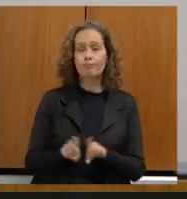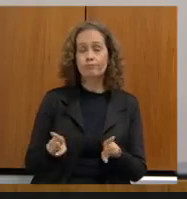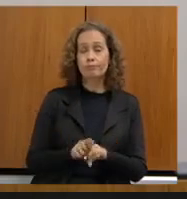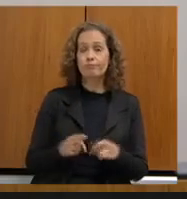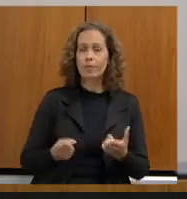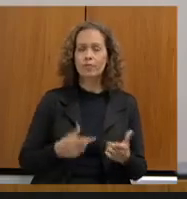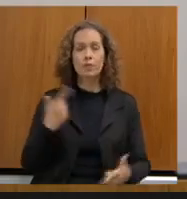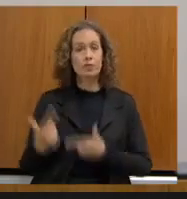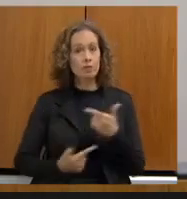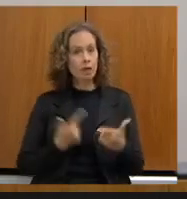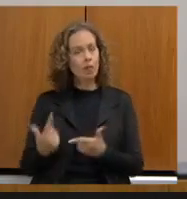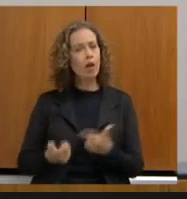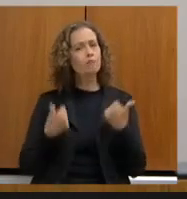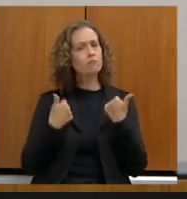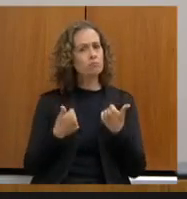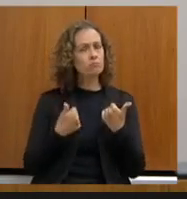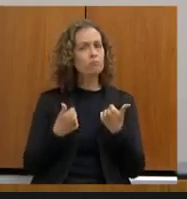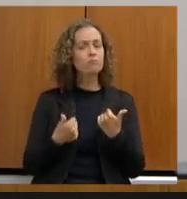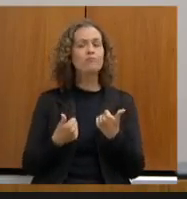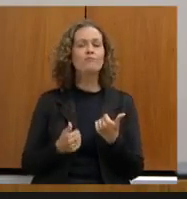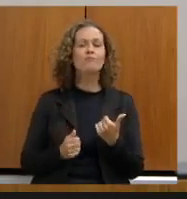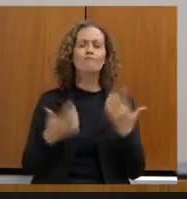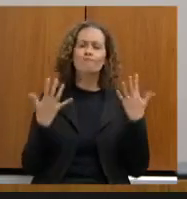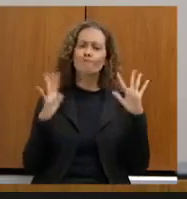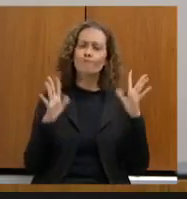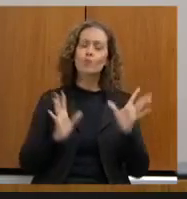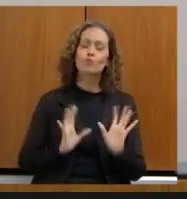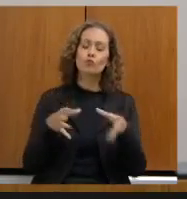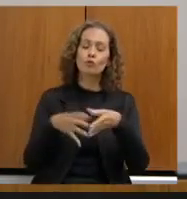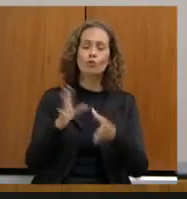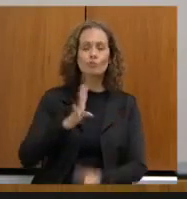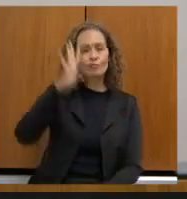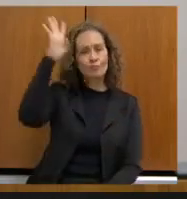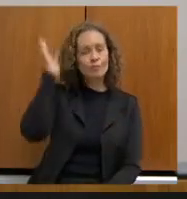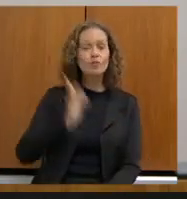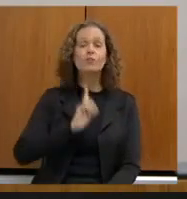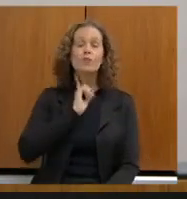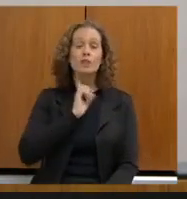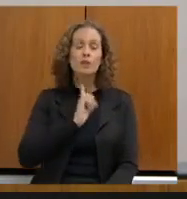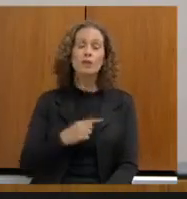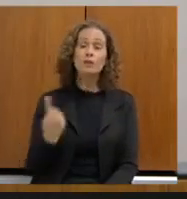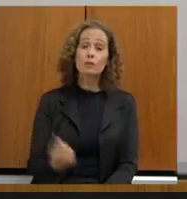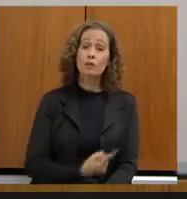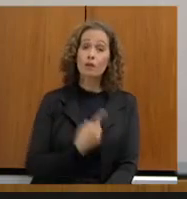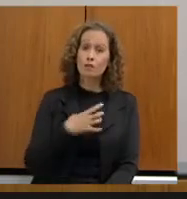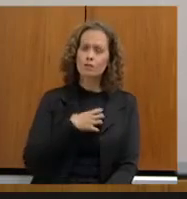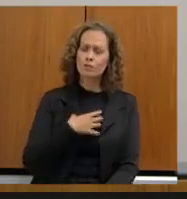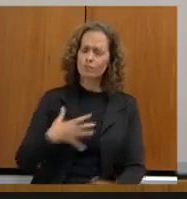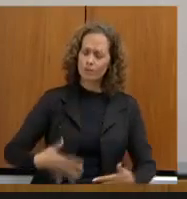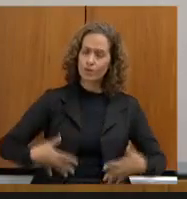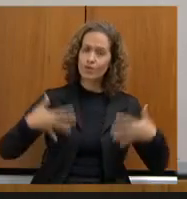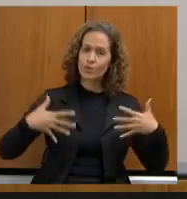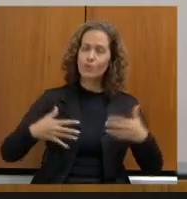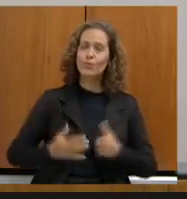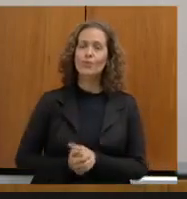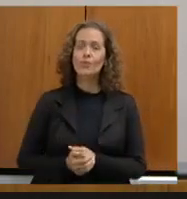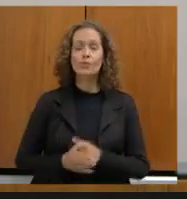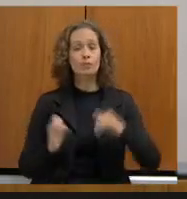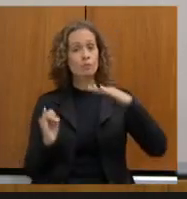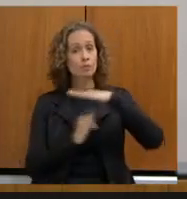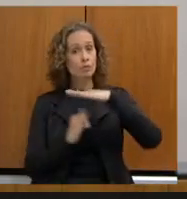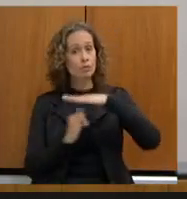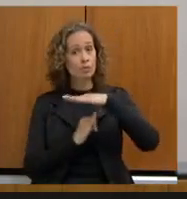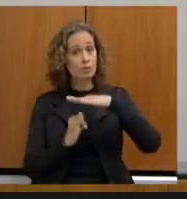no O Glorioso Corpo de Bombeiros Militar de Minas Gerais Aqui nós temos muito orgulho de uma